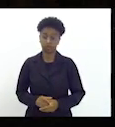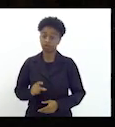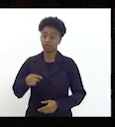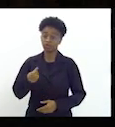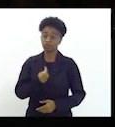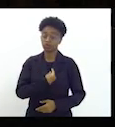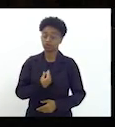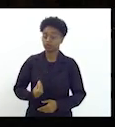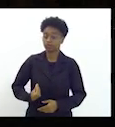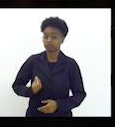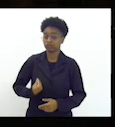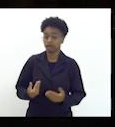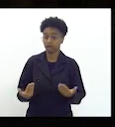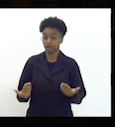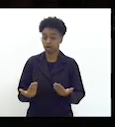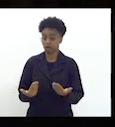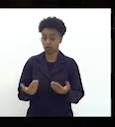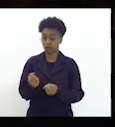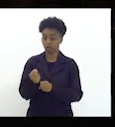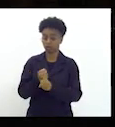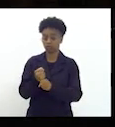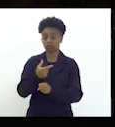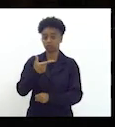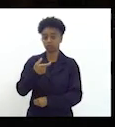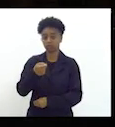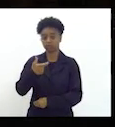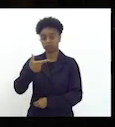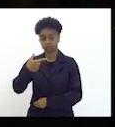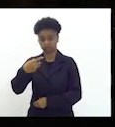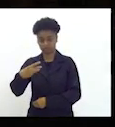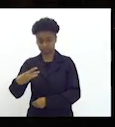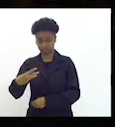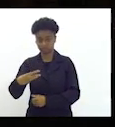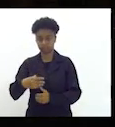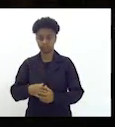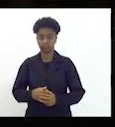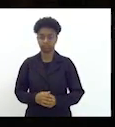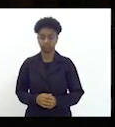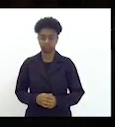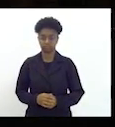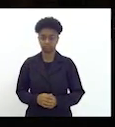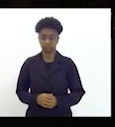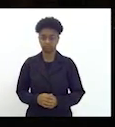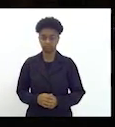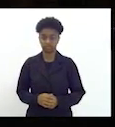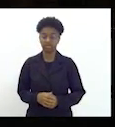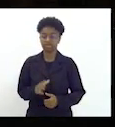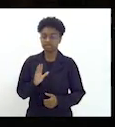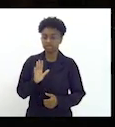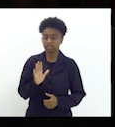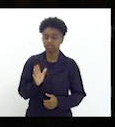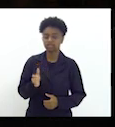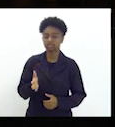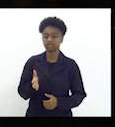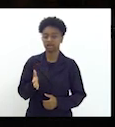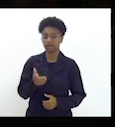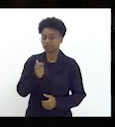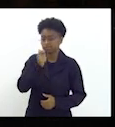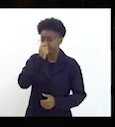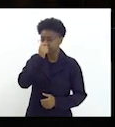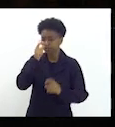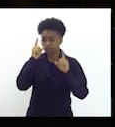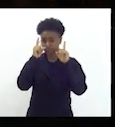vivendo neste ano de 2023 um ano já bastante apertado